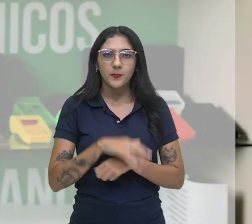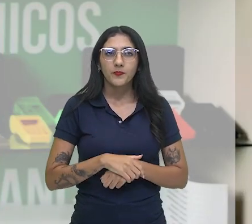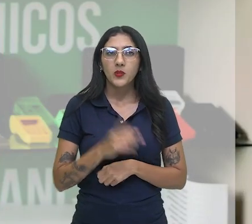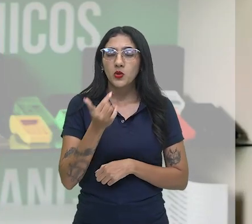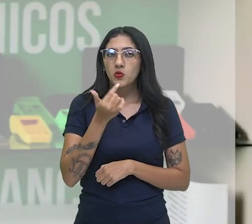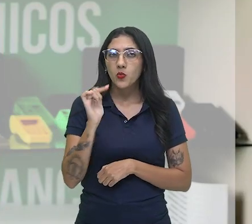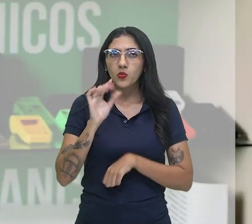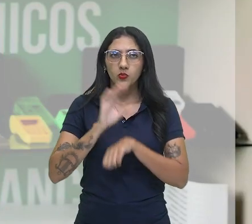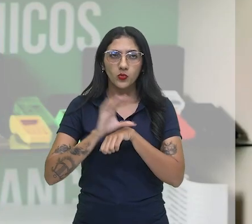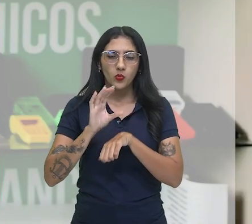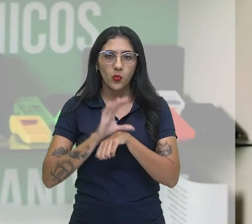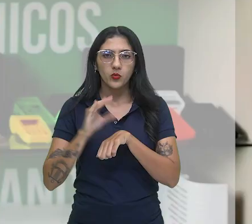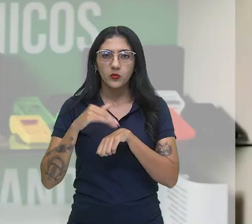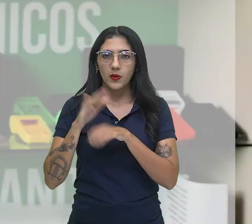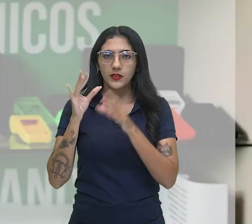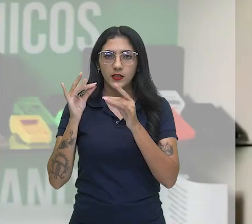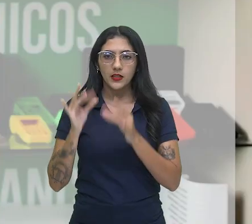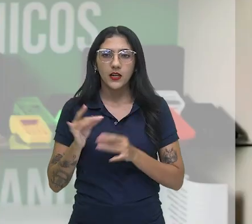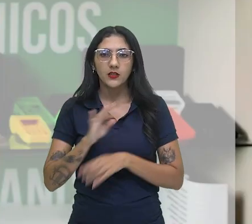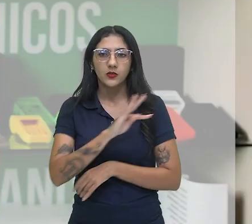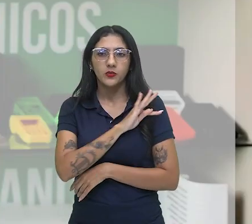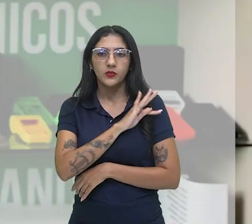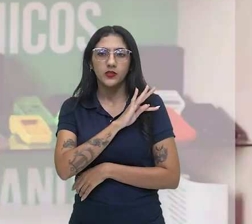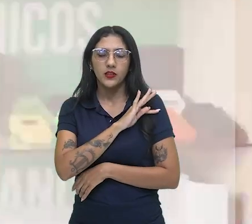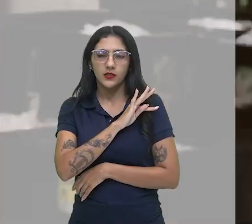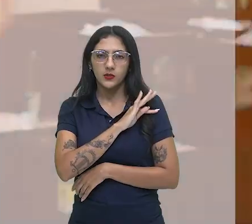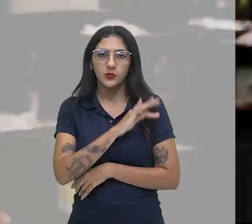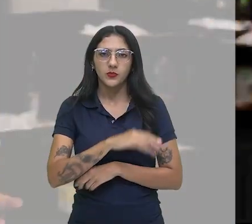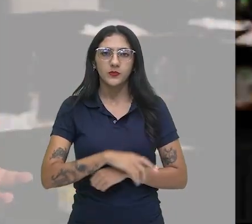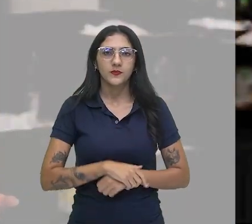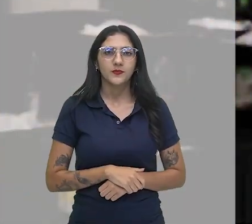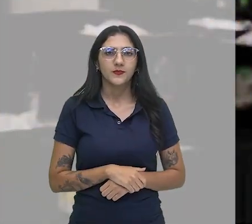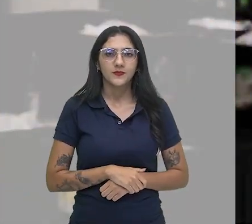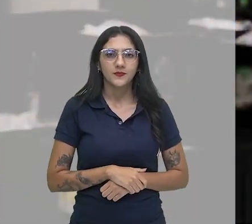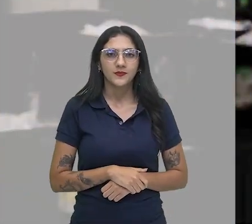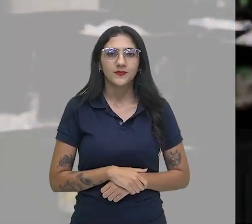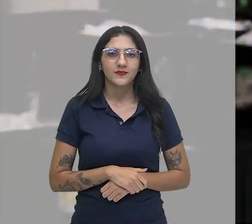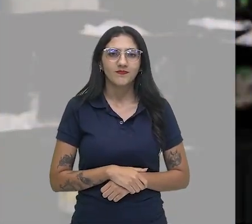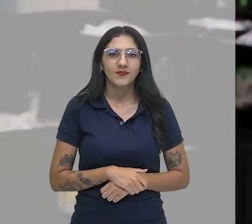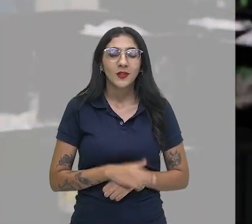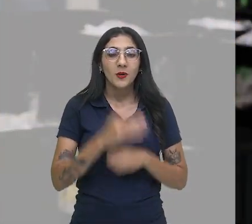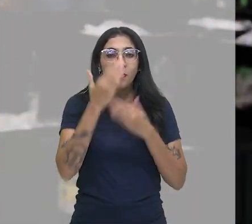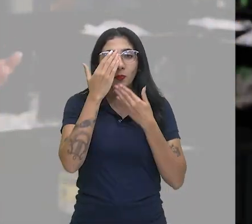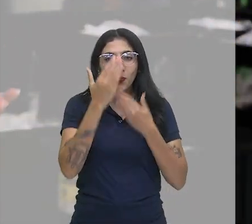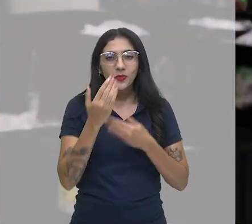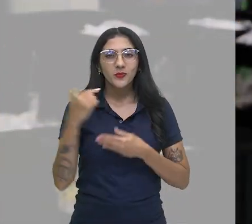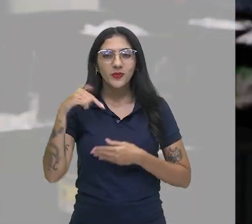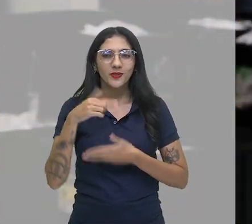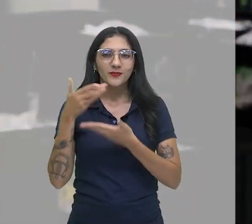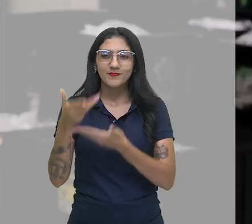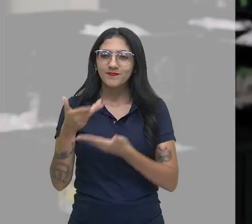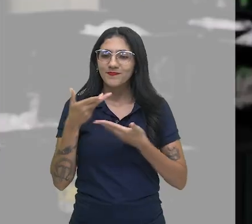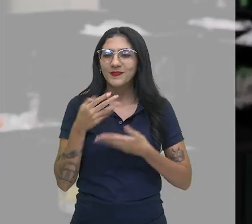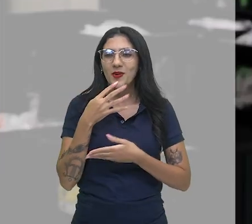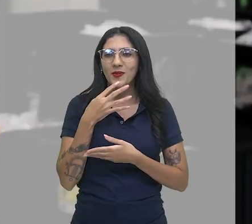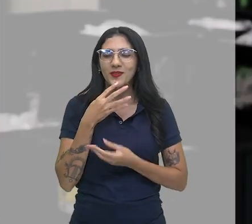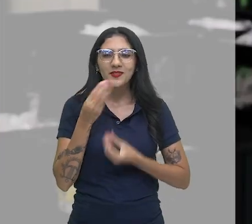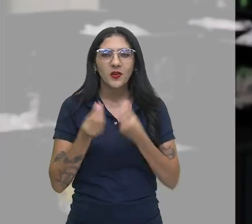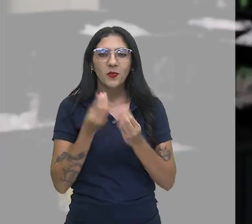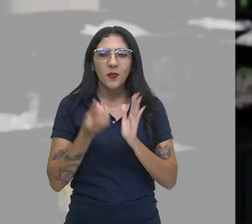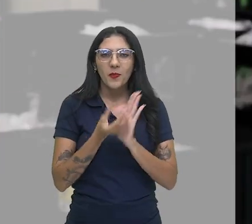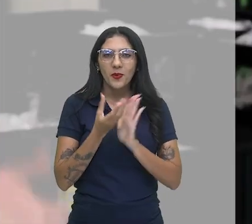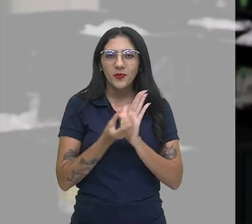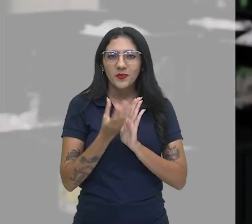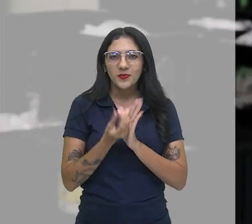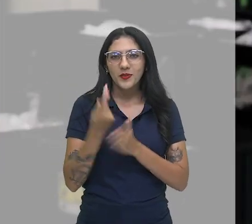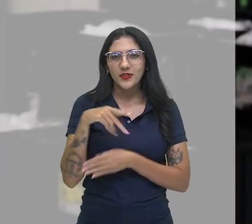mais avançado seria o curso técnico de injeção plástica. Muito obrigada por você ter vindo conhecer como é que funciona o nosso processo produtivo